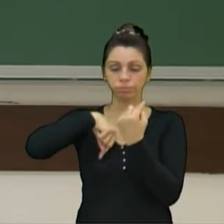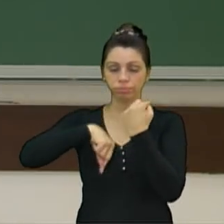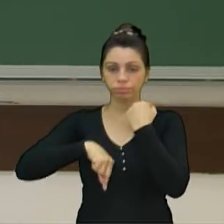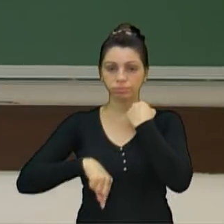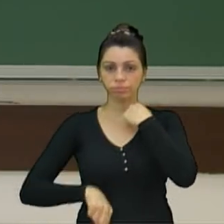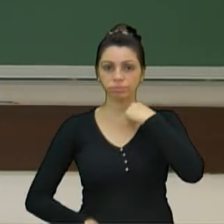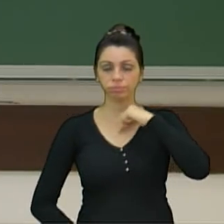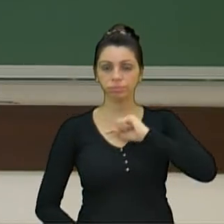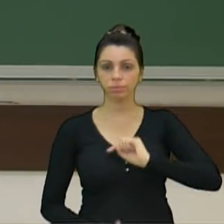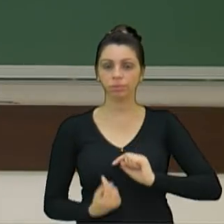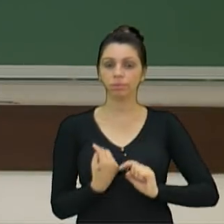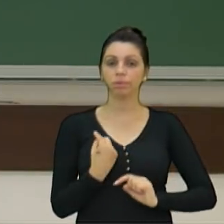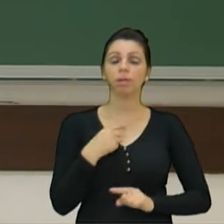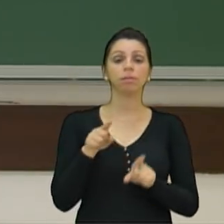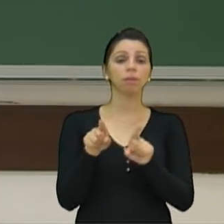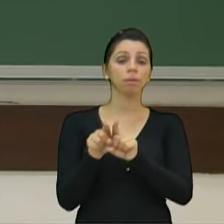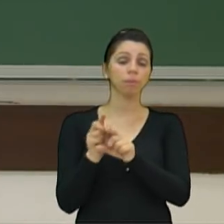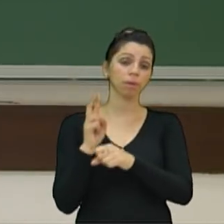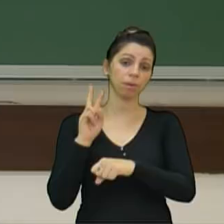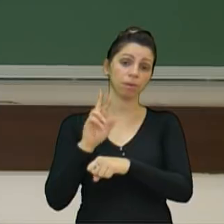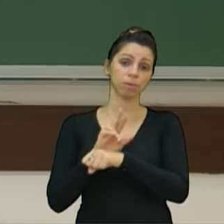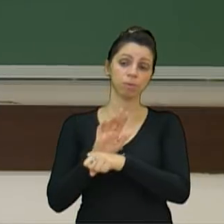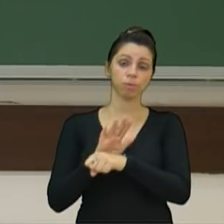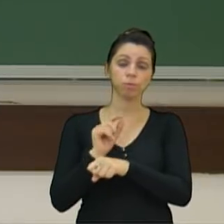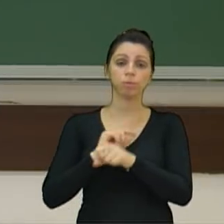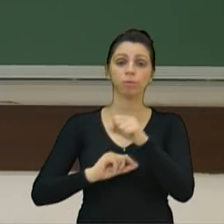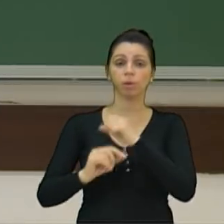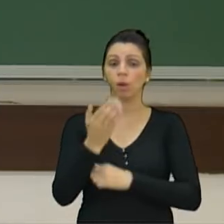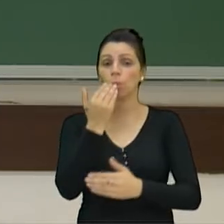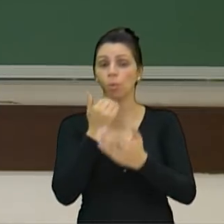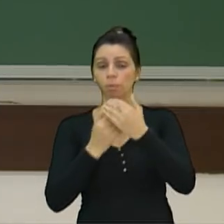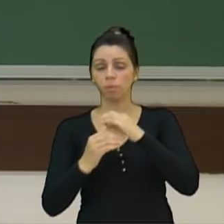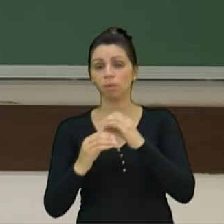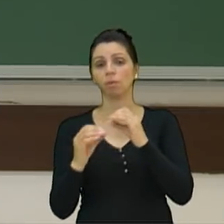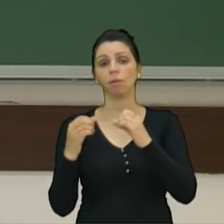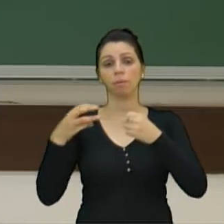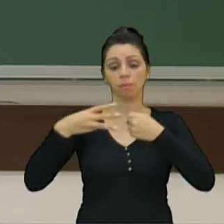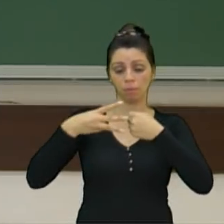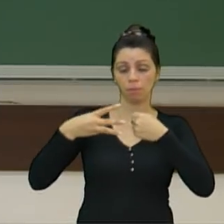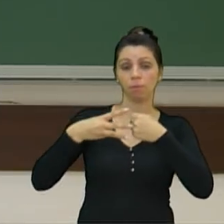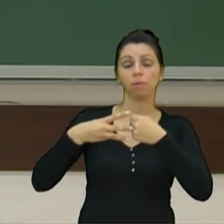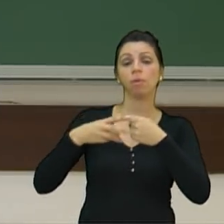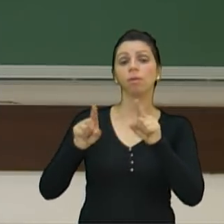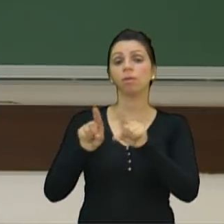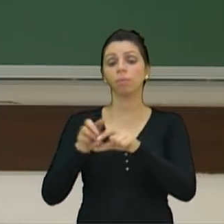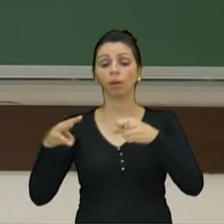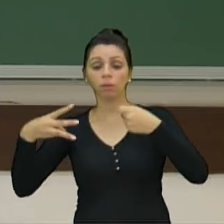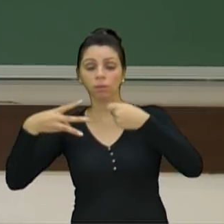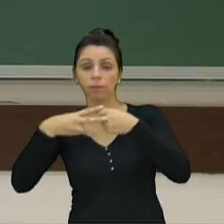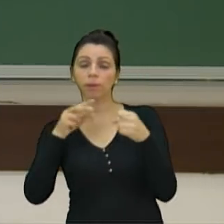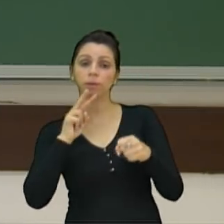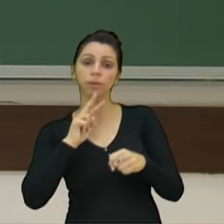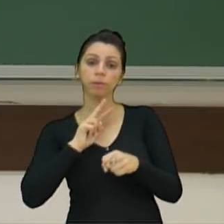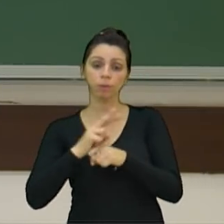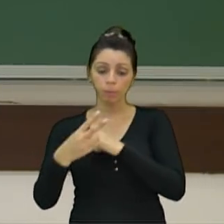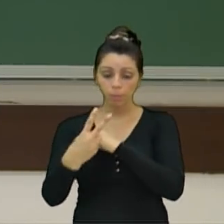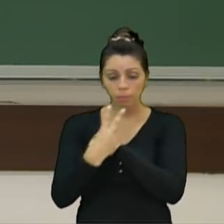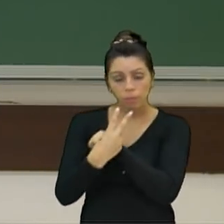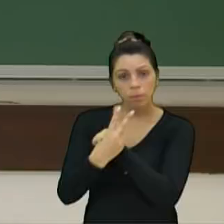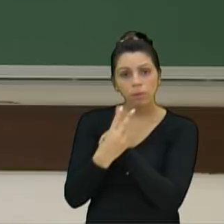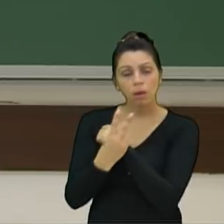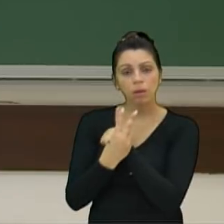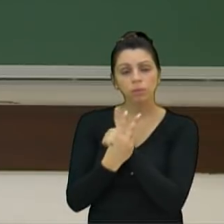vai ajudar a levar nutrientes para as células, ele vai ajudar a levar células de defesa num local para